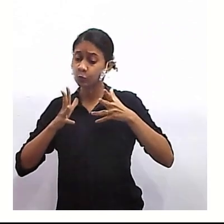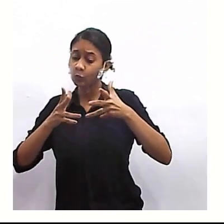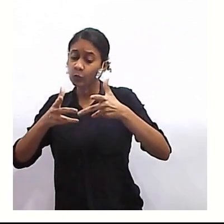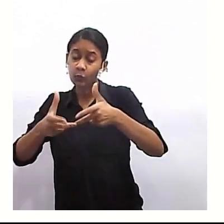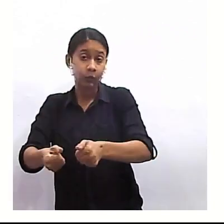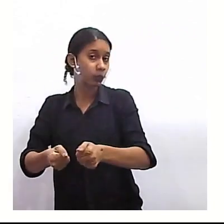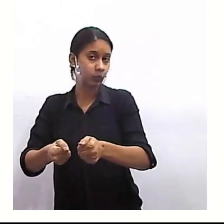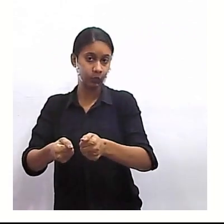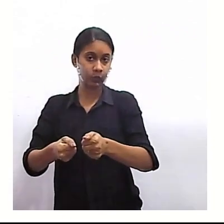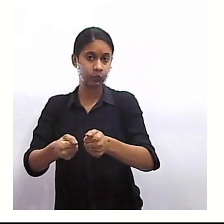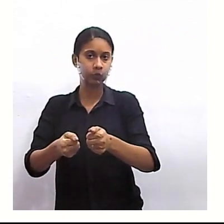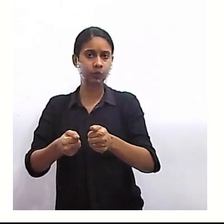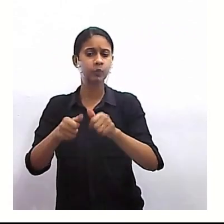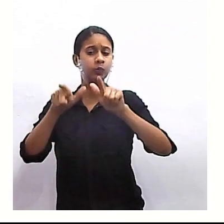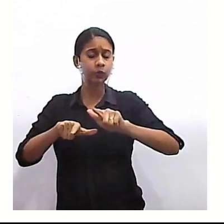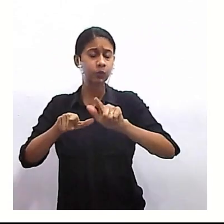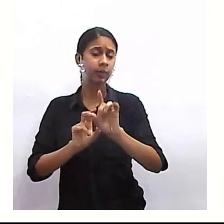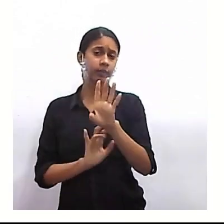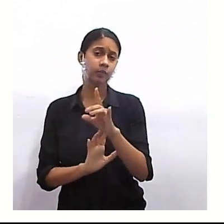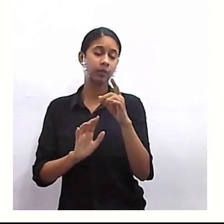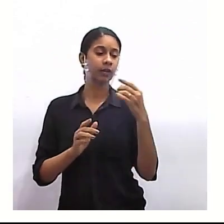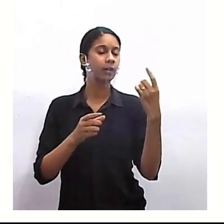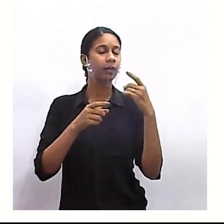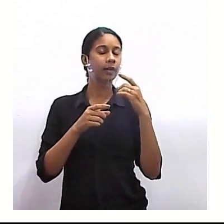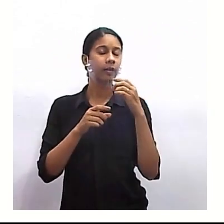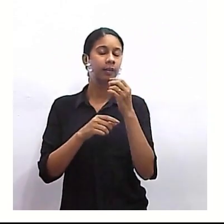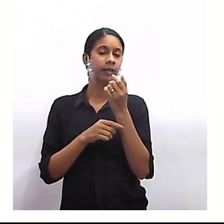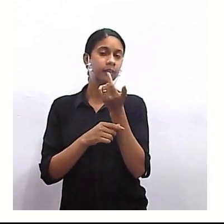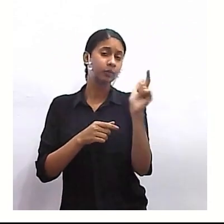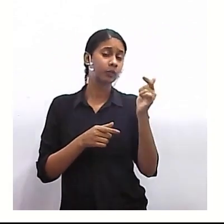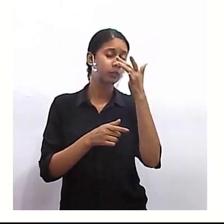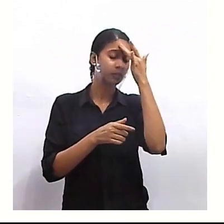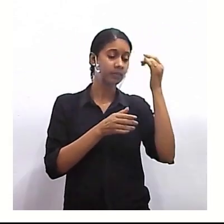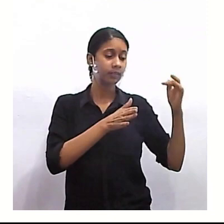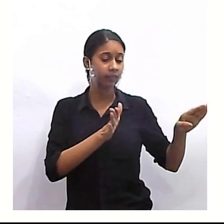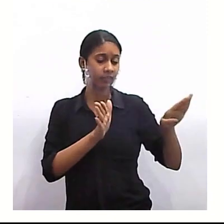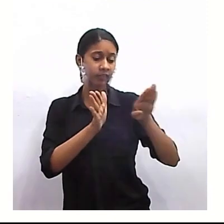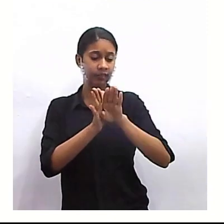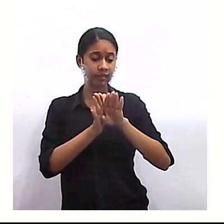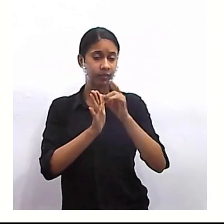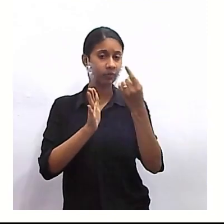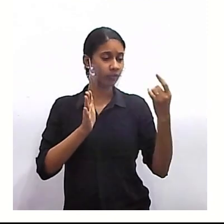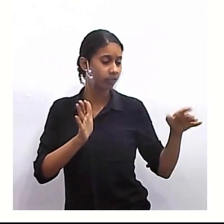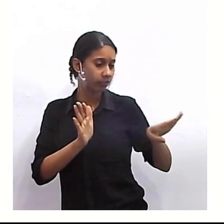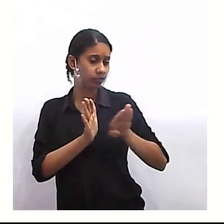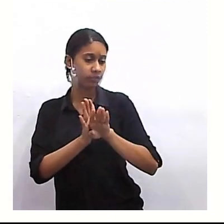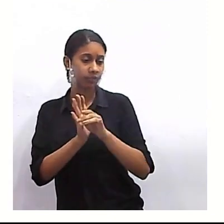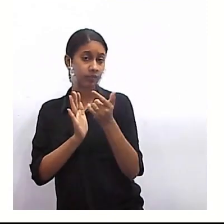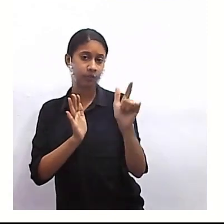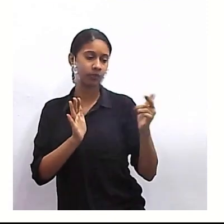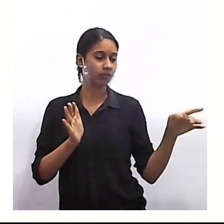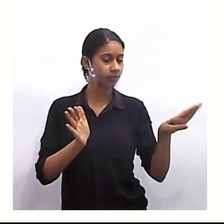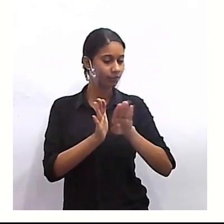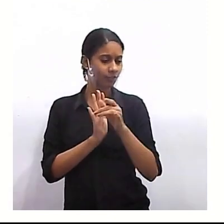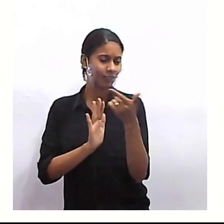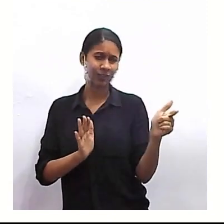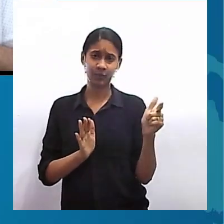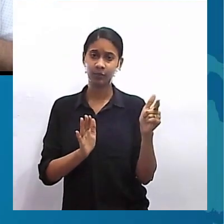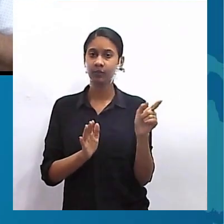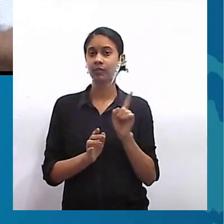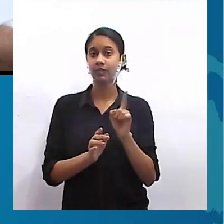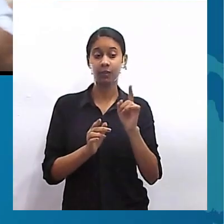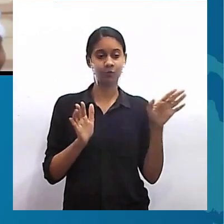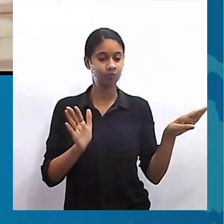produtos necessários, ao invés de receber o carregamento separado em cada fornecedor. Imagine o